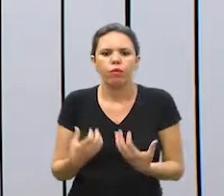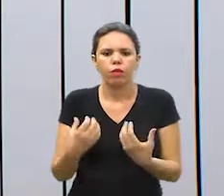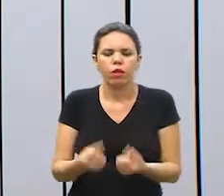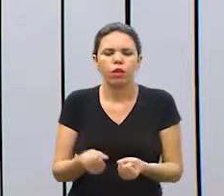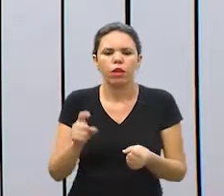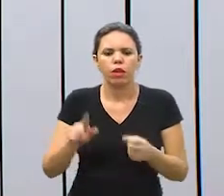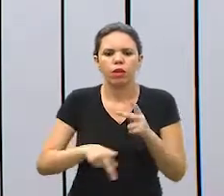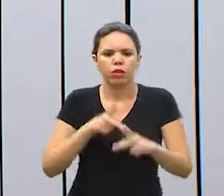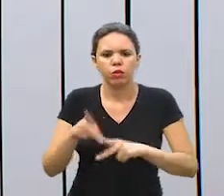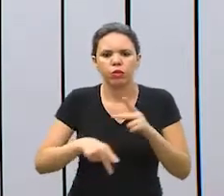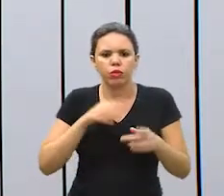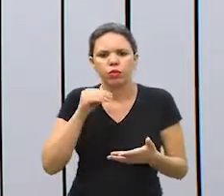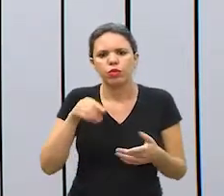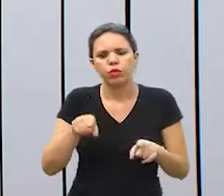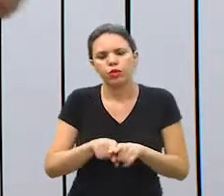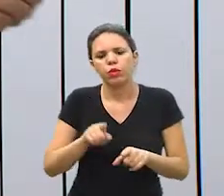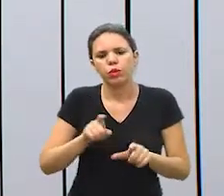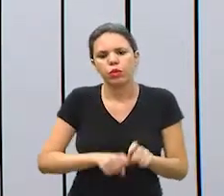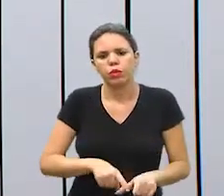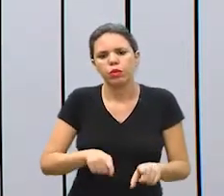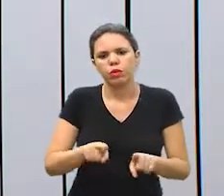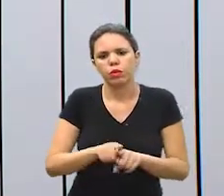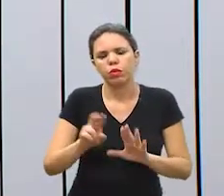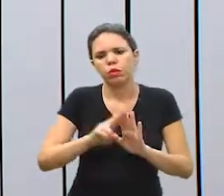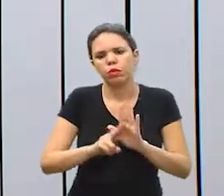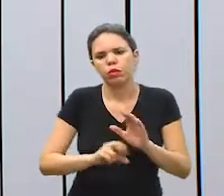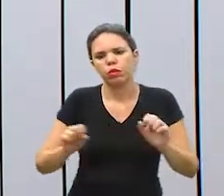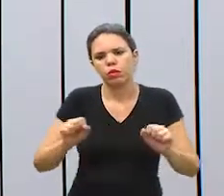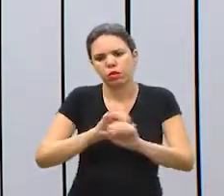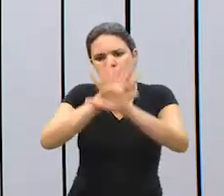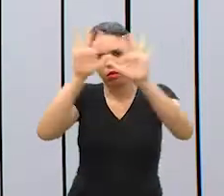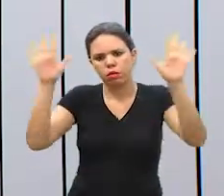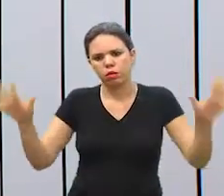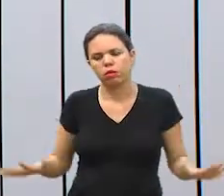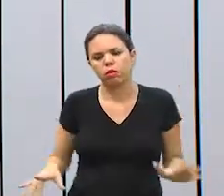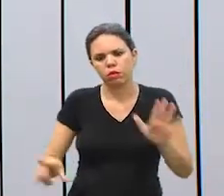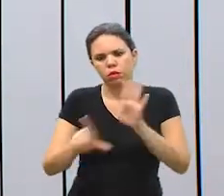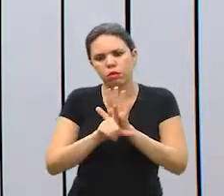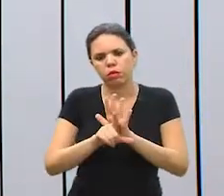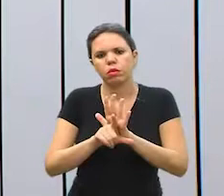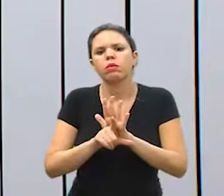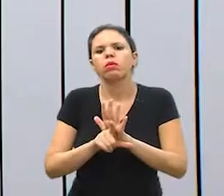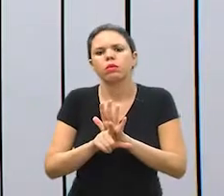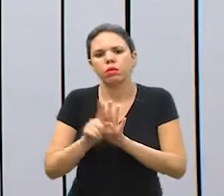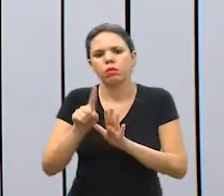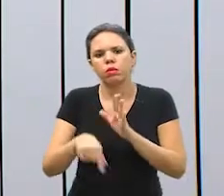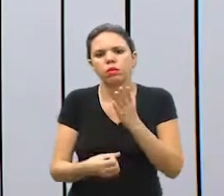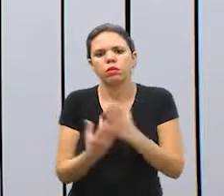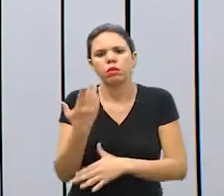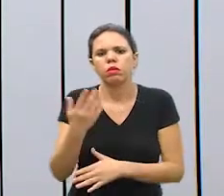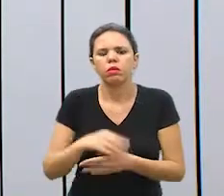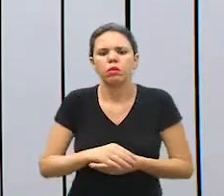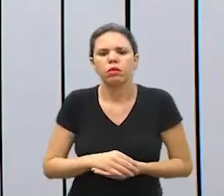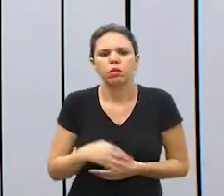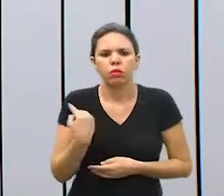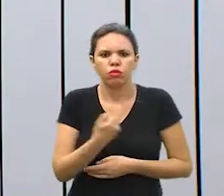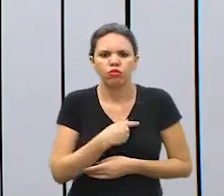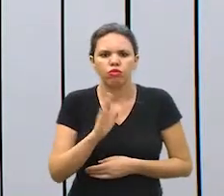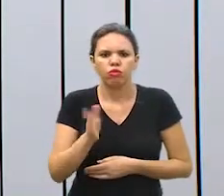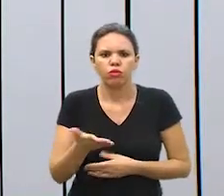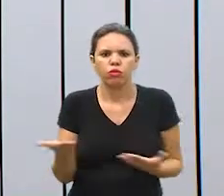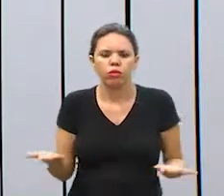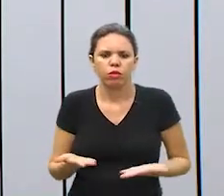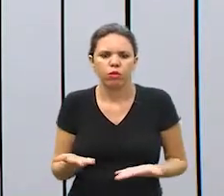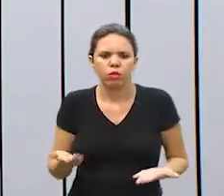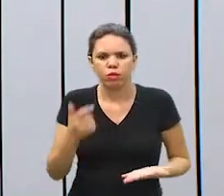assumindo esse pessoal, porque depende ainda de regras claras e de leis para que isso aconteça. Então, nós acabamos